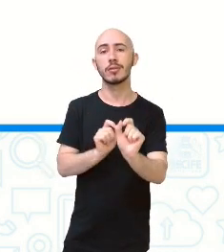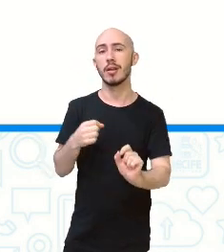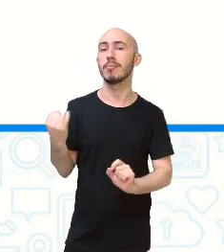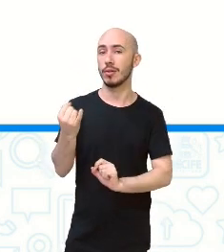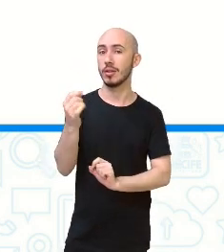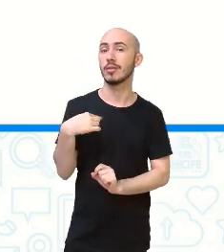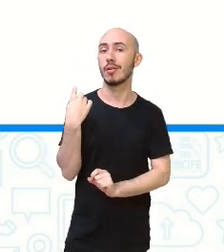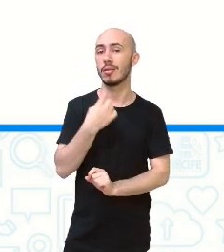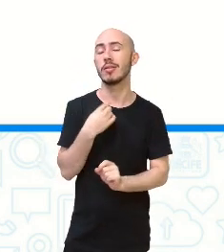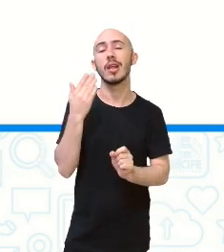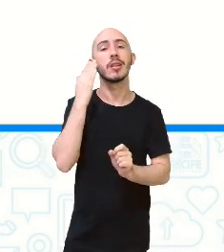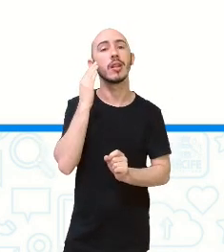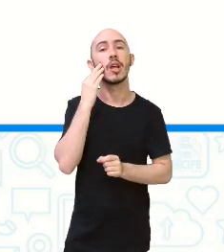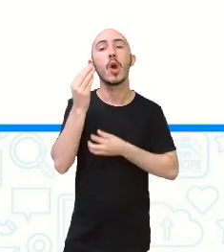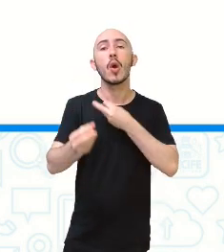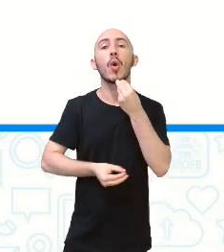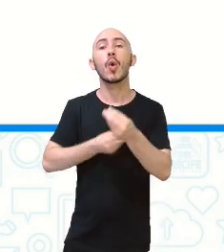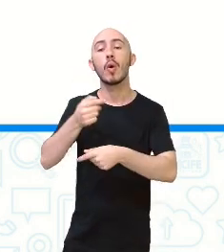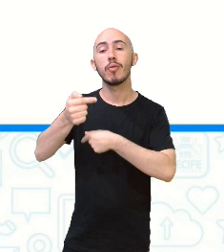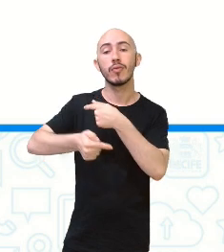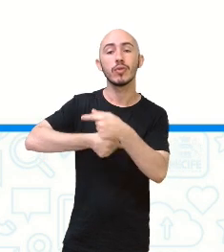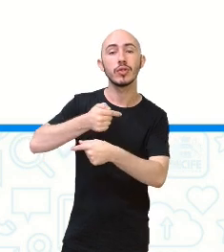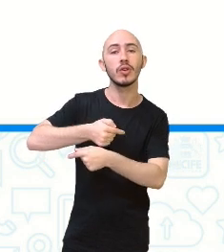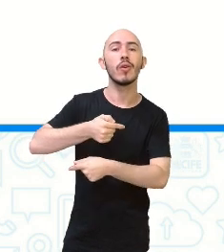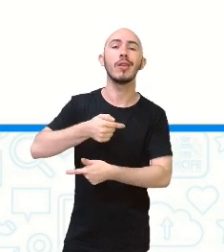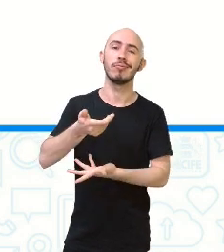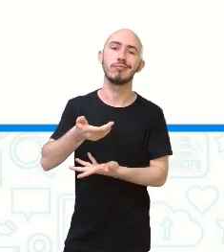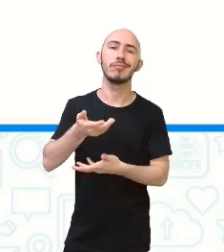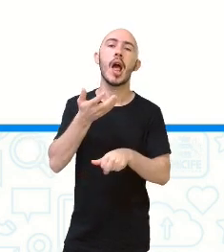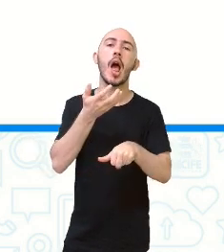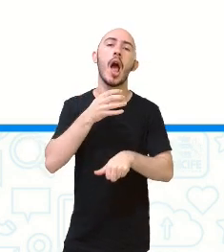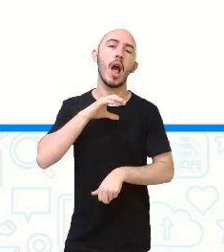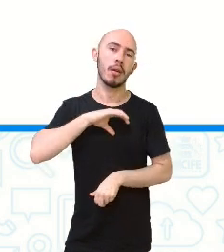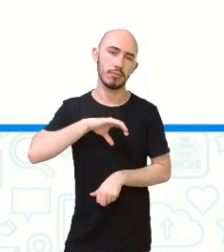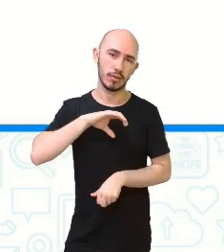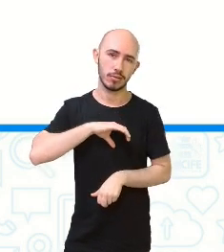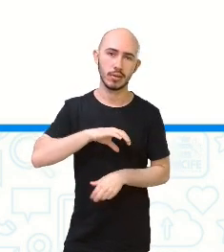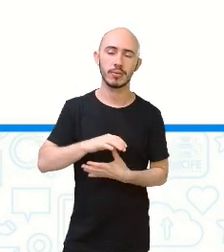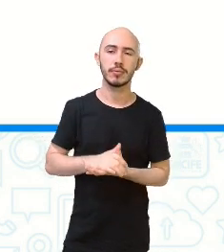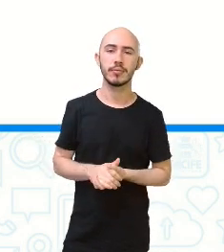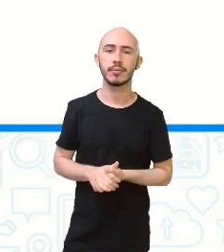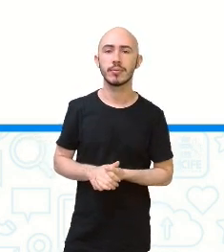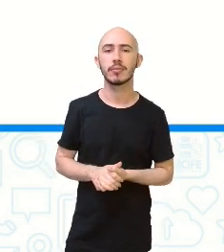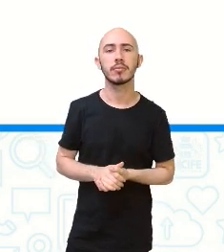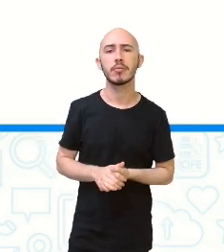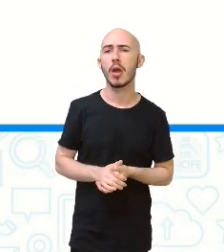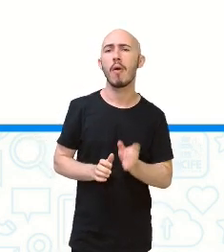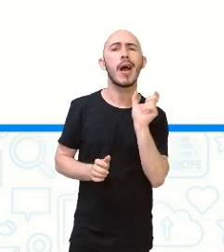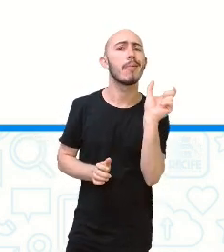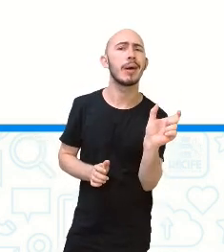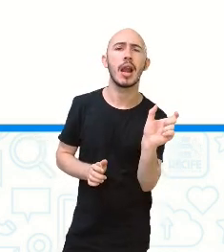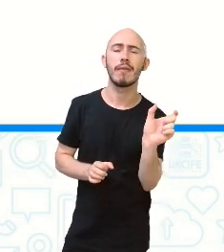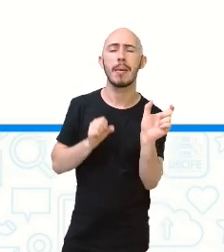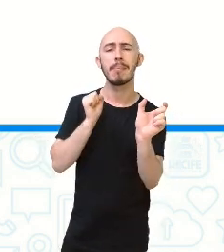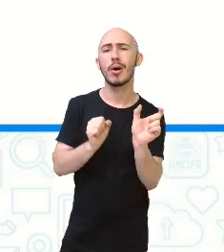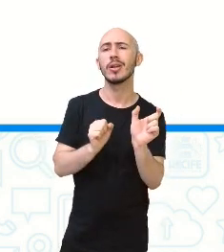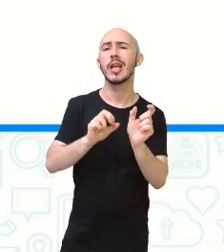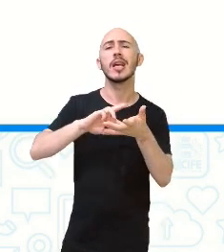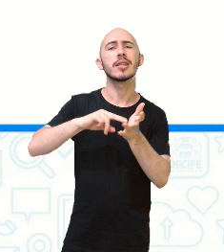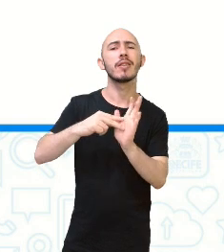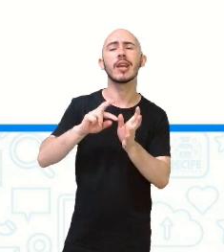para entender o funcionamento da língua portuguesa. Uma mesma palavra pode apresentar diferentes significados e